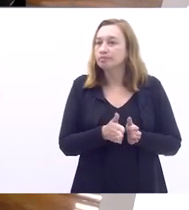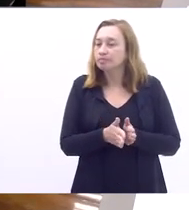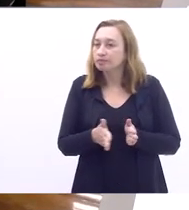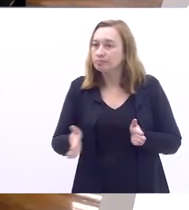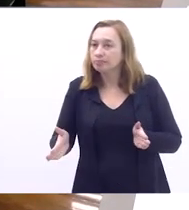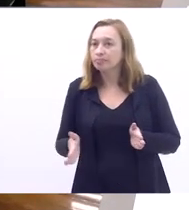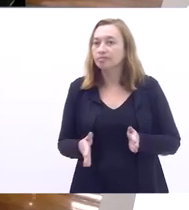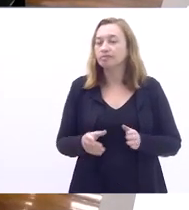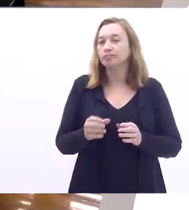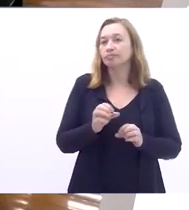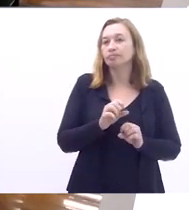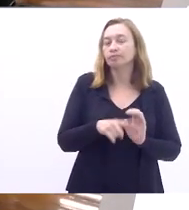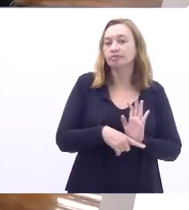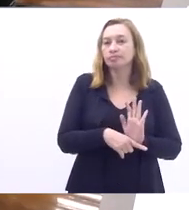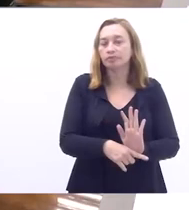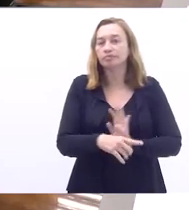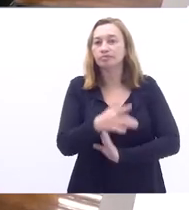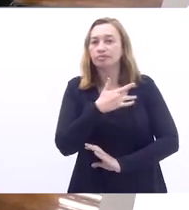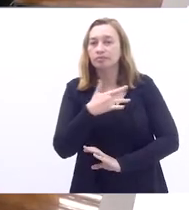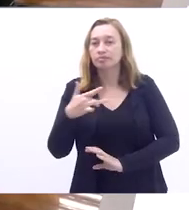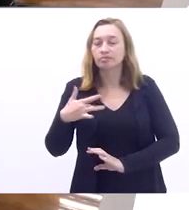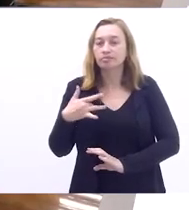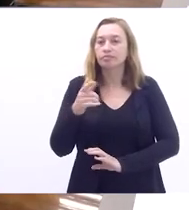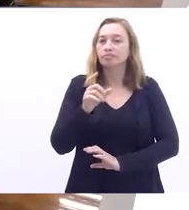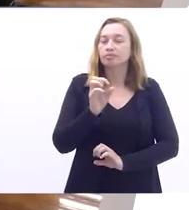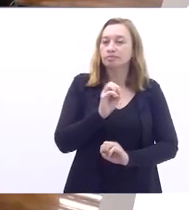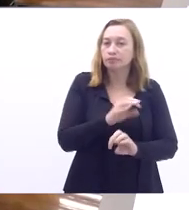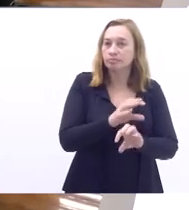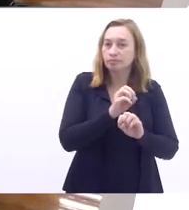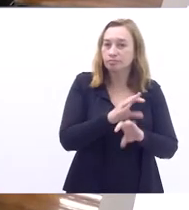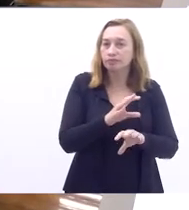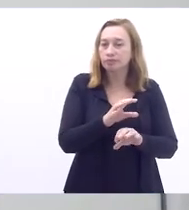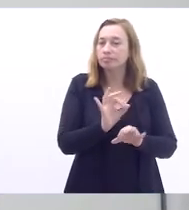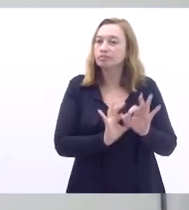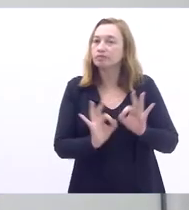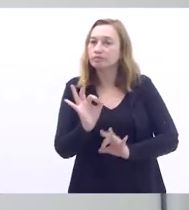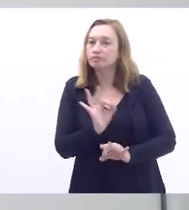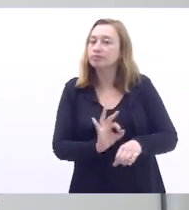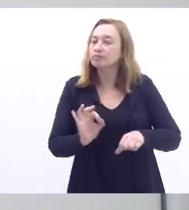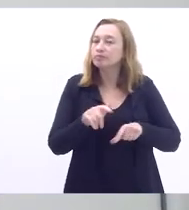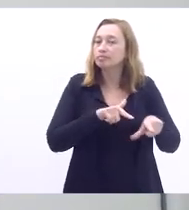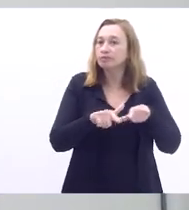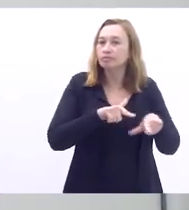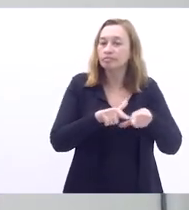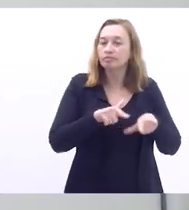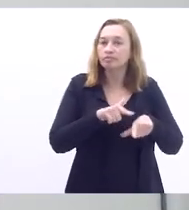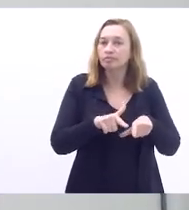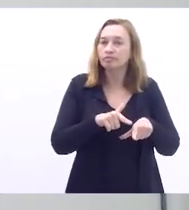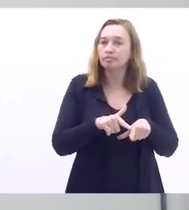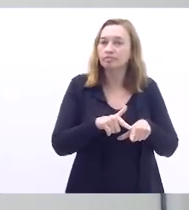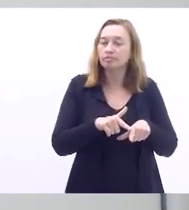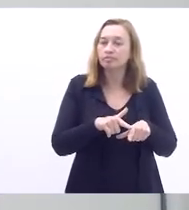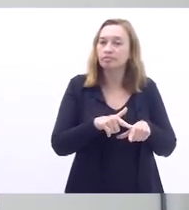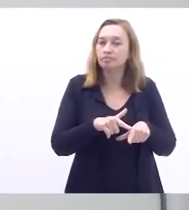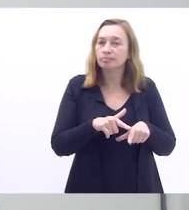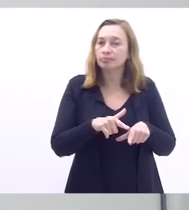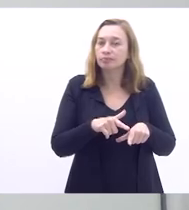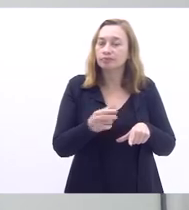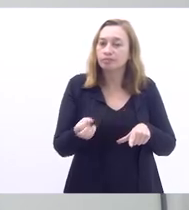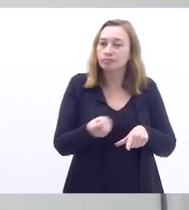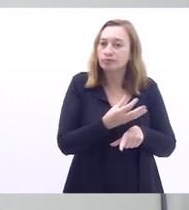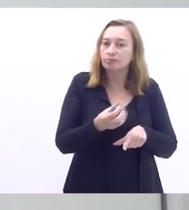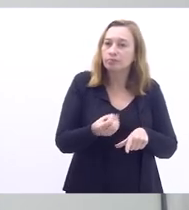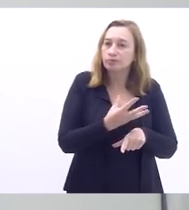auxiliado Cação e do plano de cargos inclusive com o atual é o